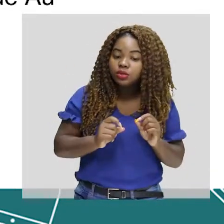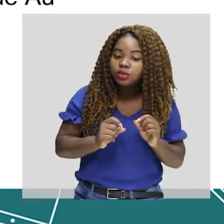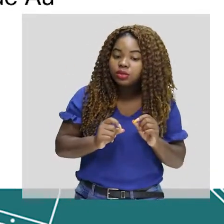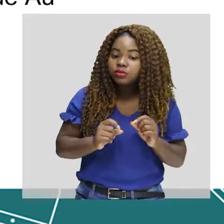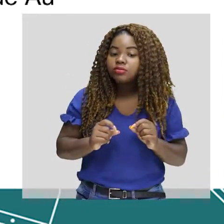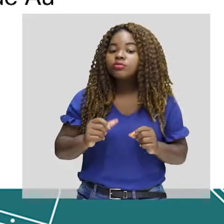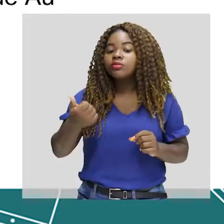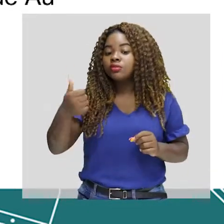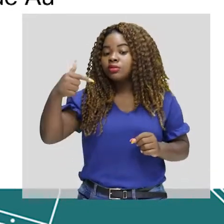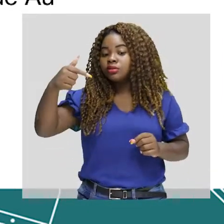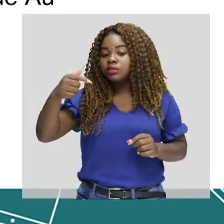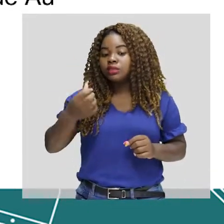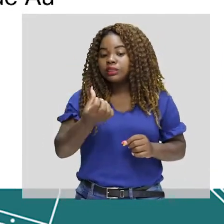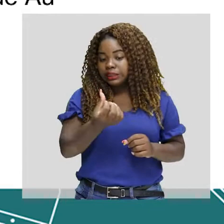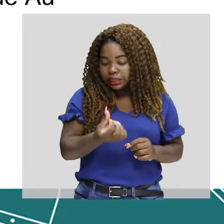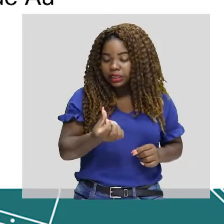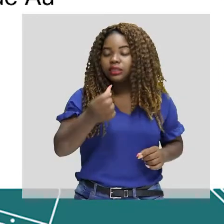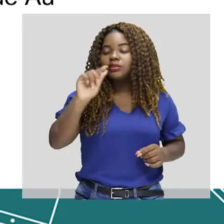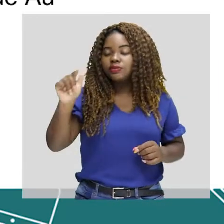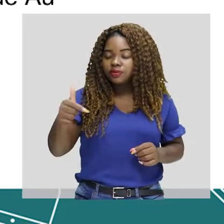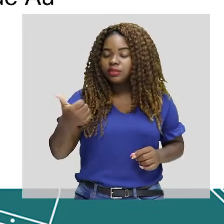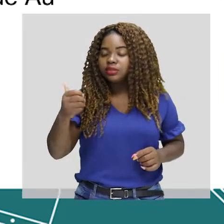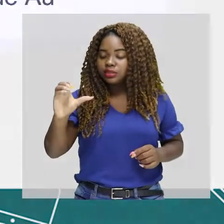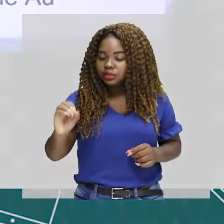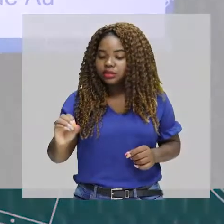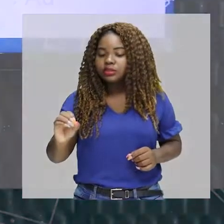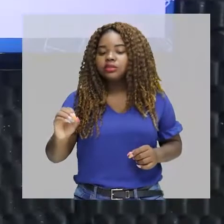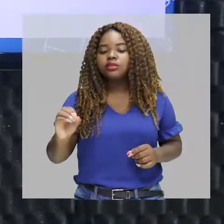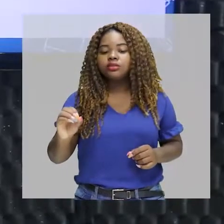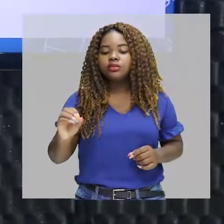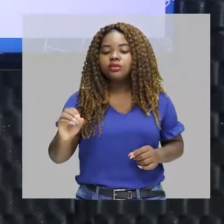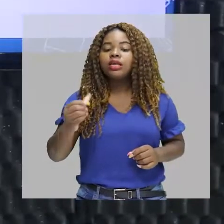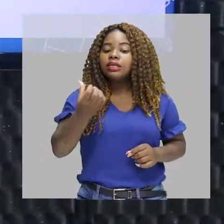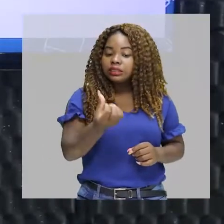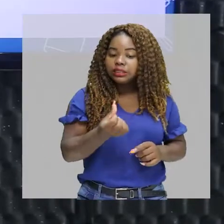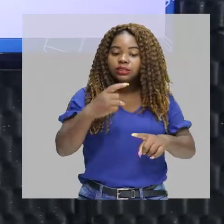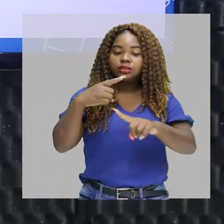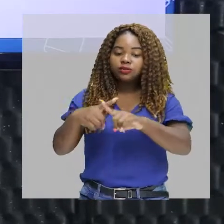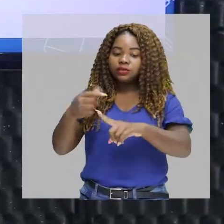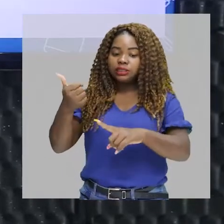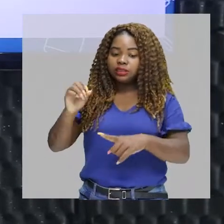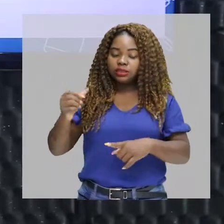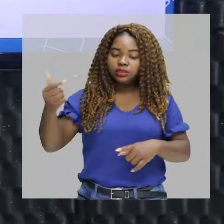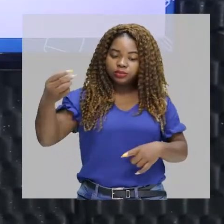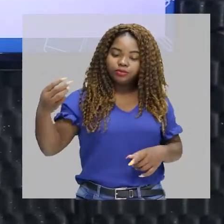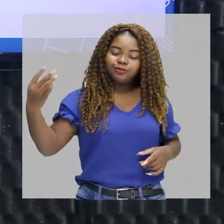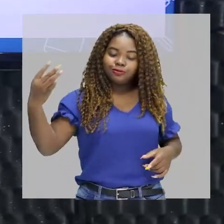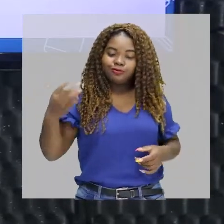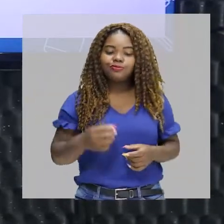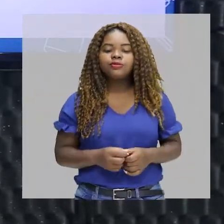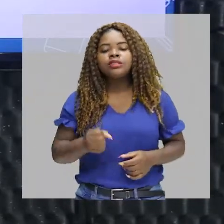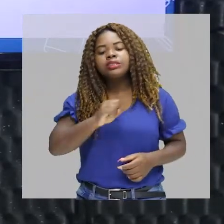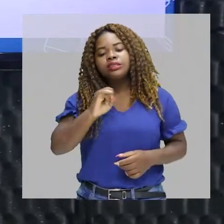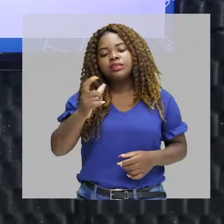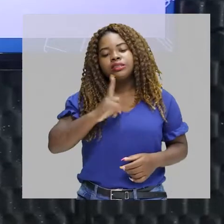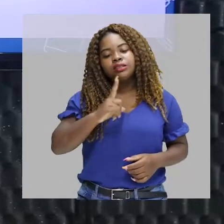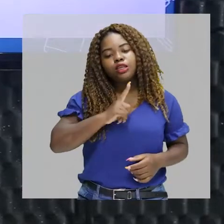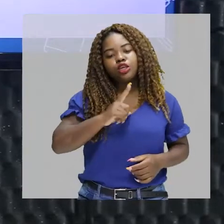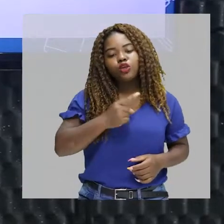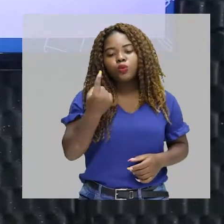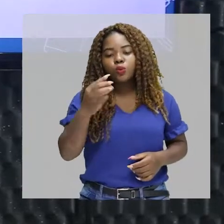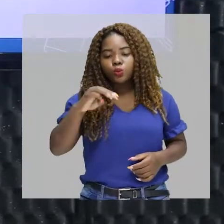Qual? 6 vezes 10 elevado a 23. Então, se eu tenho 1 mol, ou então, se eu tenho um número